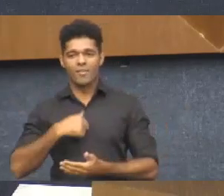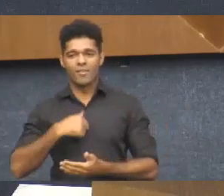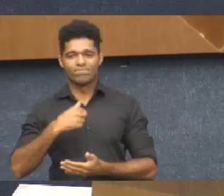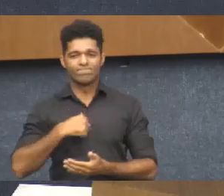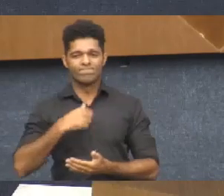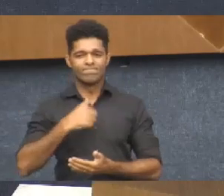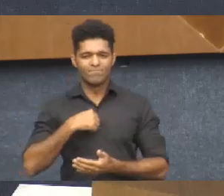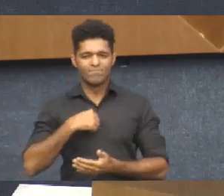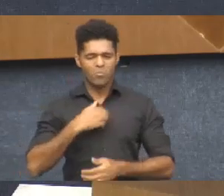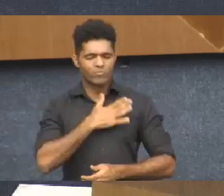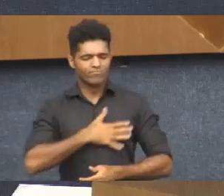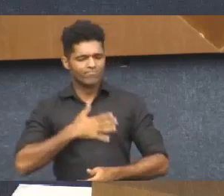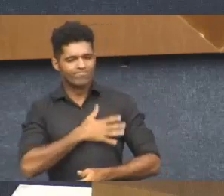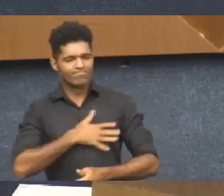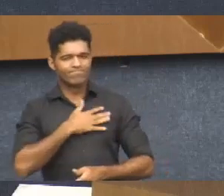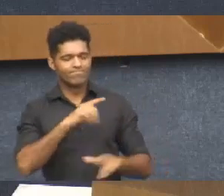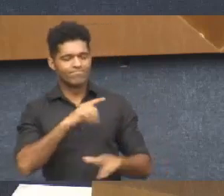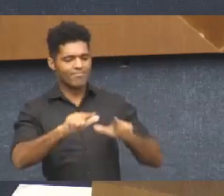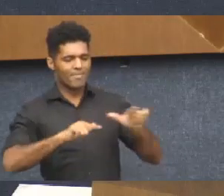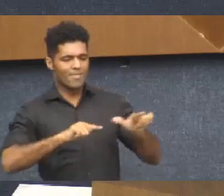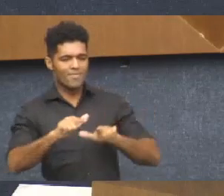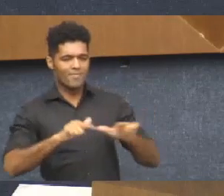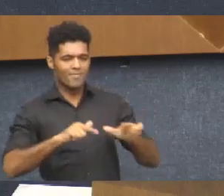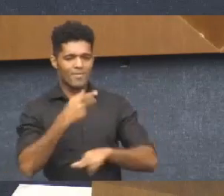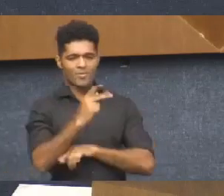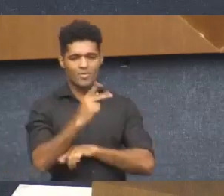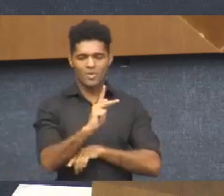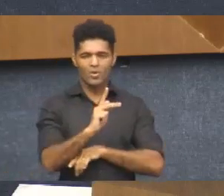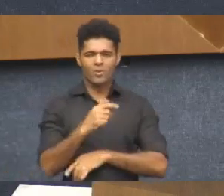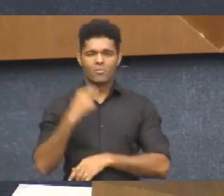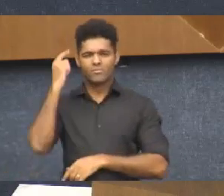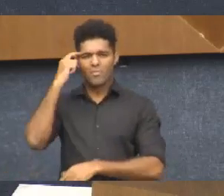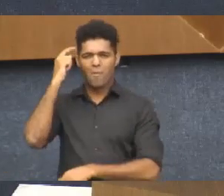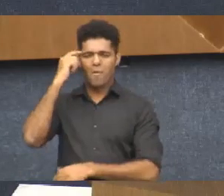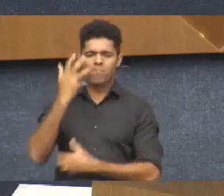seu, acompanho o seu trabalho, e eu falei, eu quero